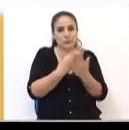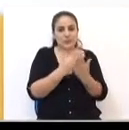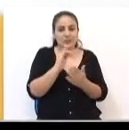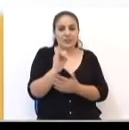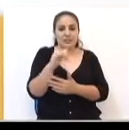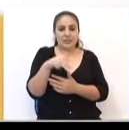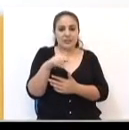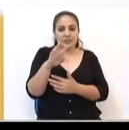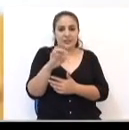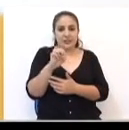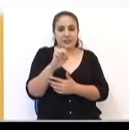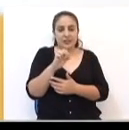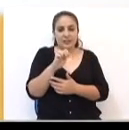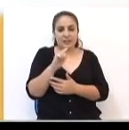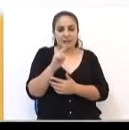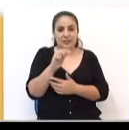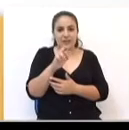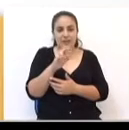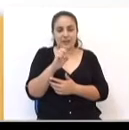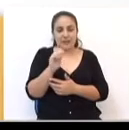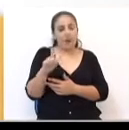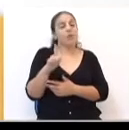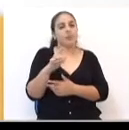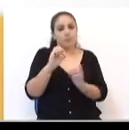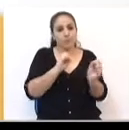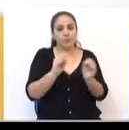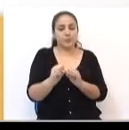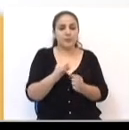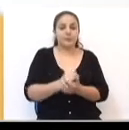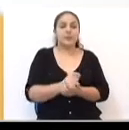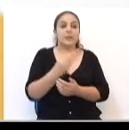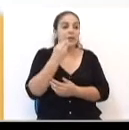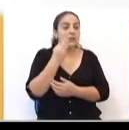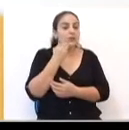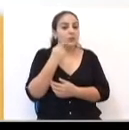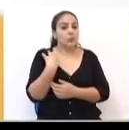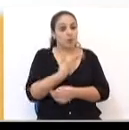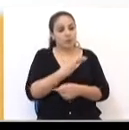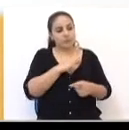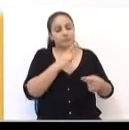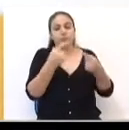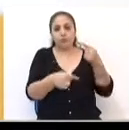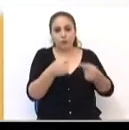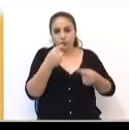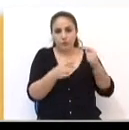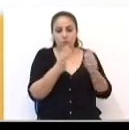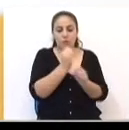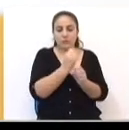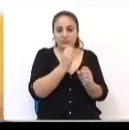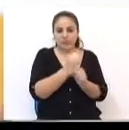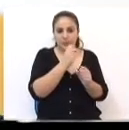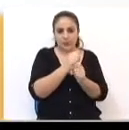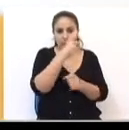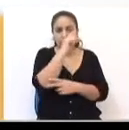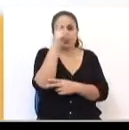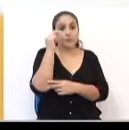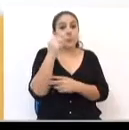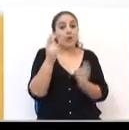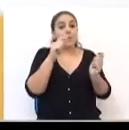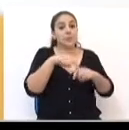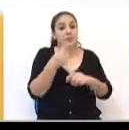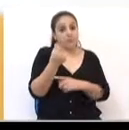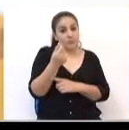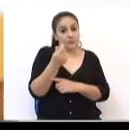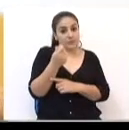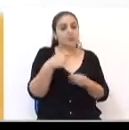ótima possibilidade. Evidente, nós temos que discutir também a questão do orçamento do município e a capacidade de custear isso e